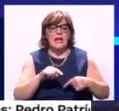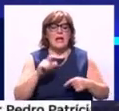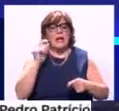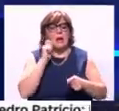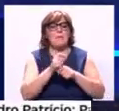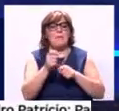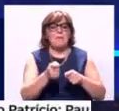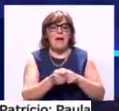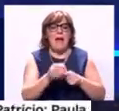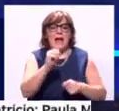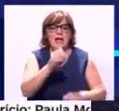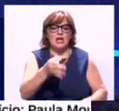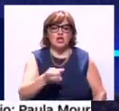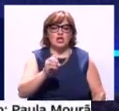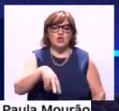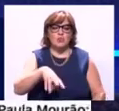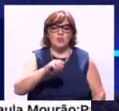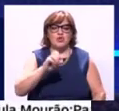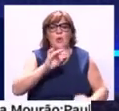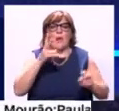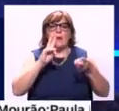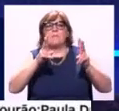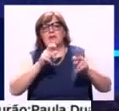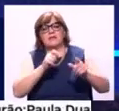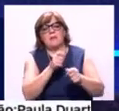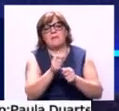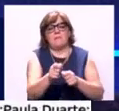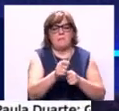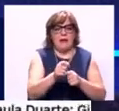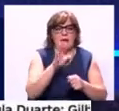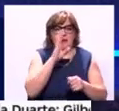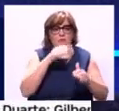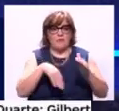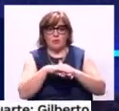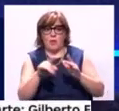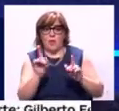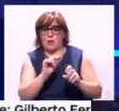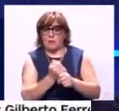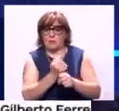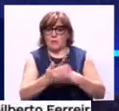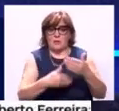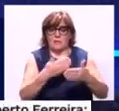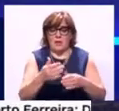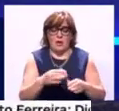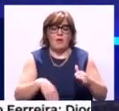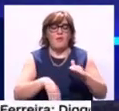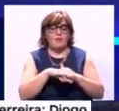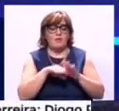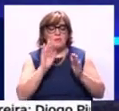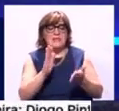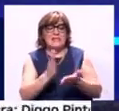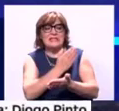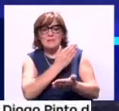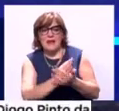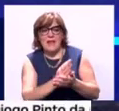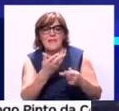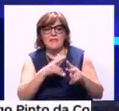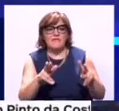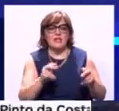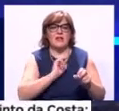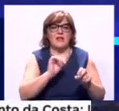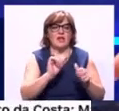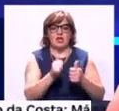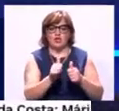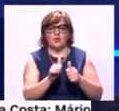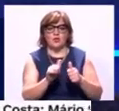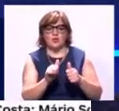É só uma modalidade. Não, depois num clube, se o futebol não funcionar. Não, tem que ser. O futebol tem que estar separado das modalidades.